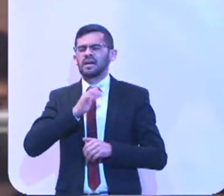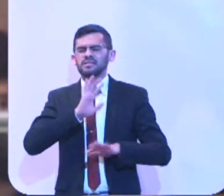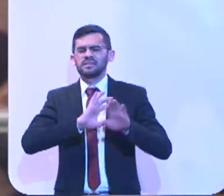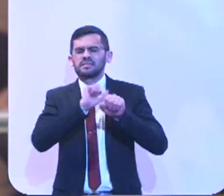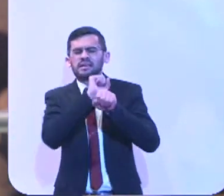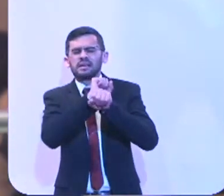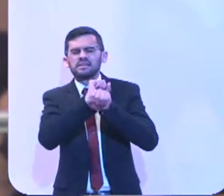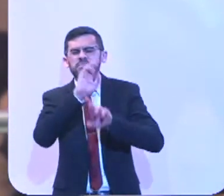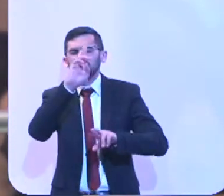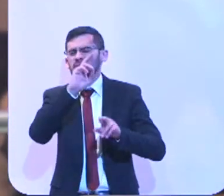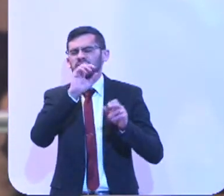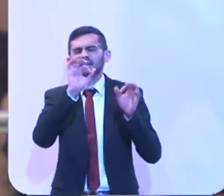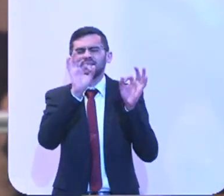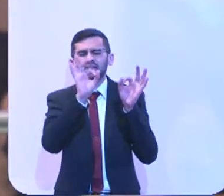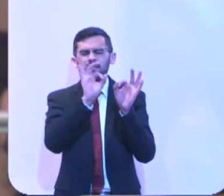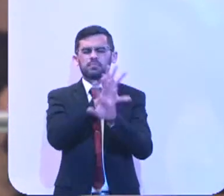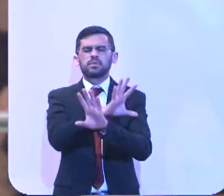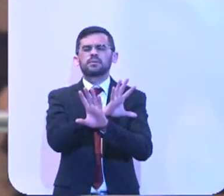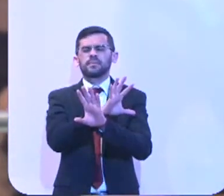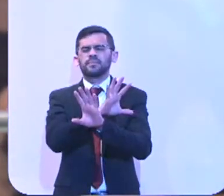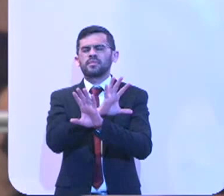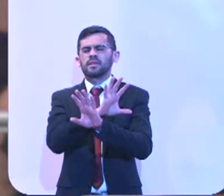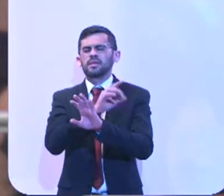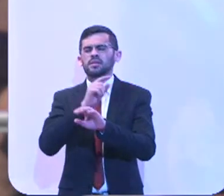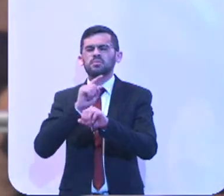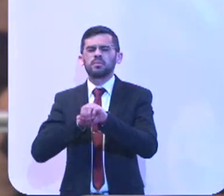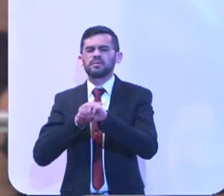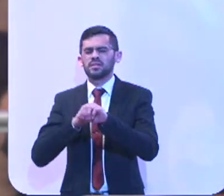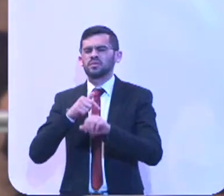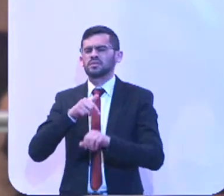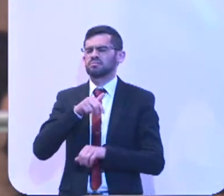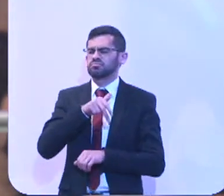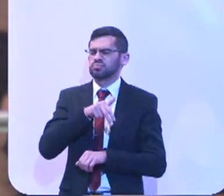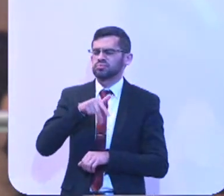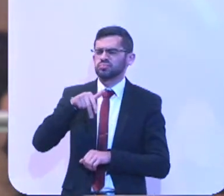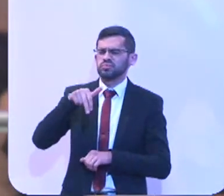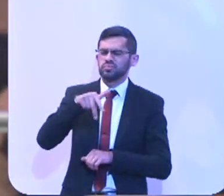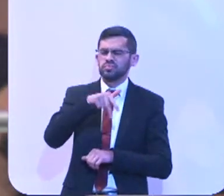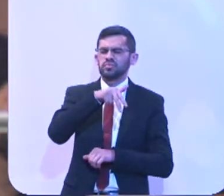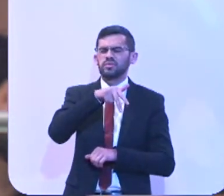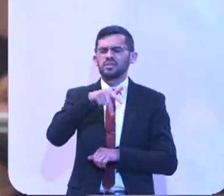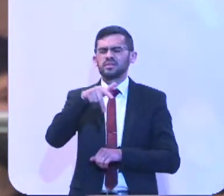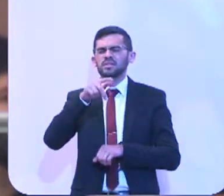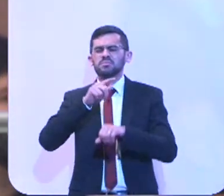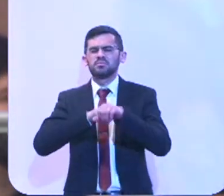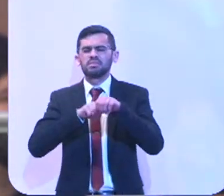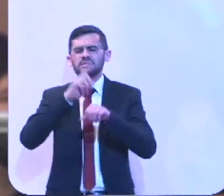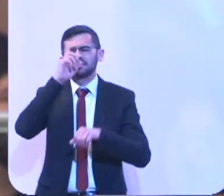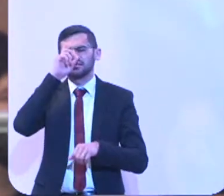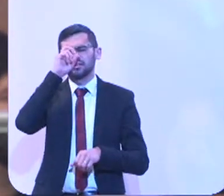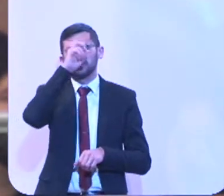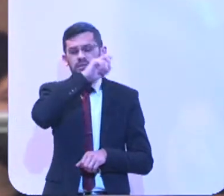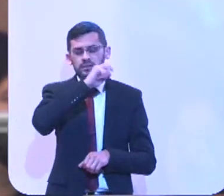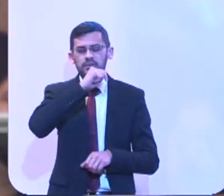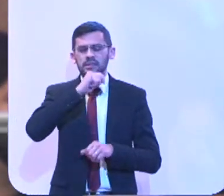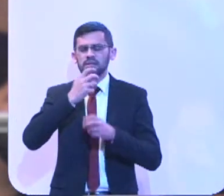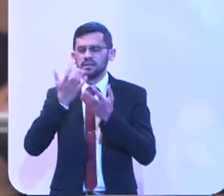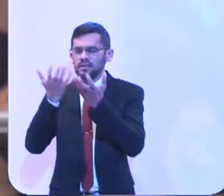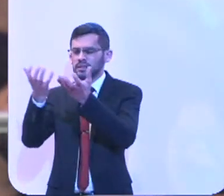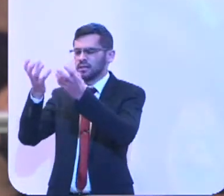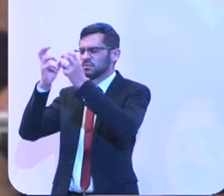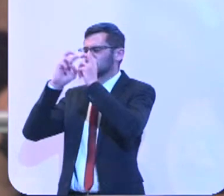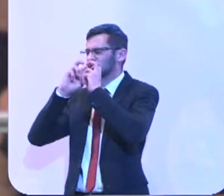parece que fugiu, enquanto andamos no vale dos ossos secos, queremos